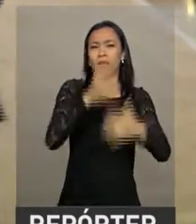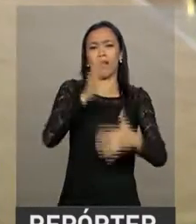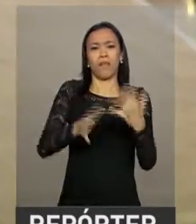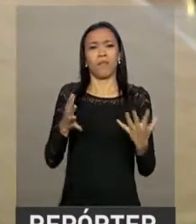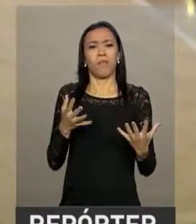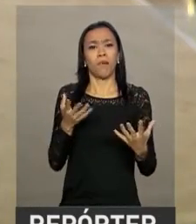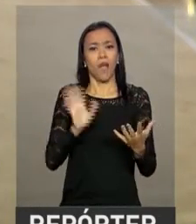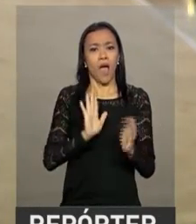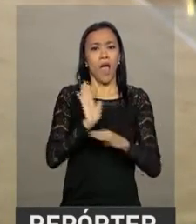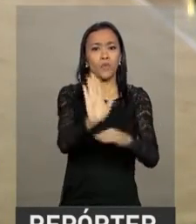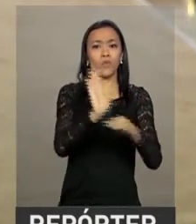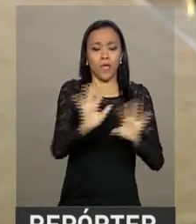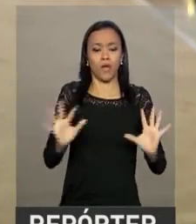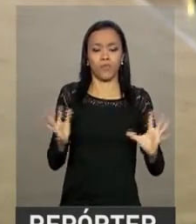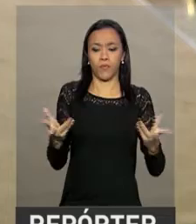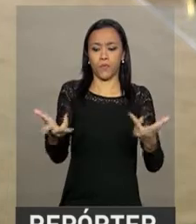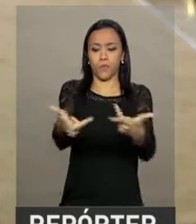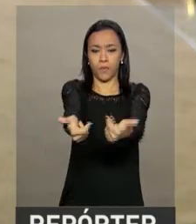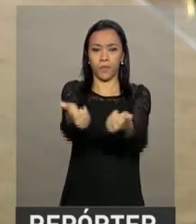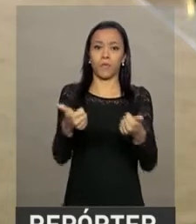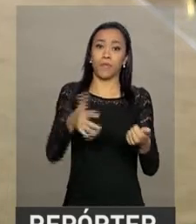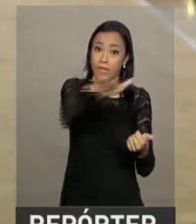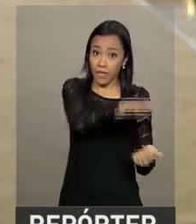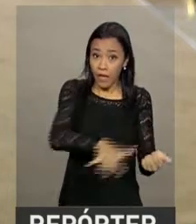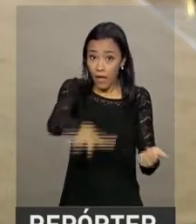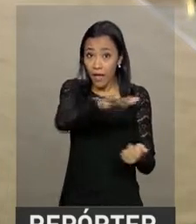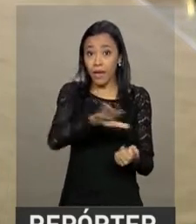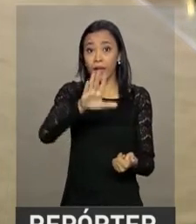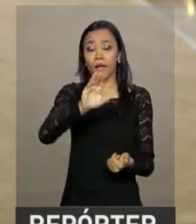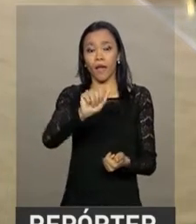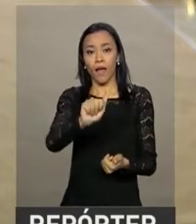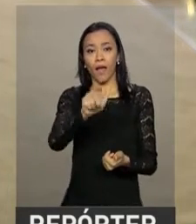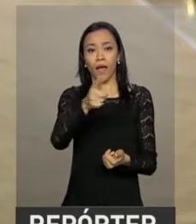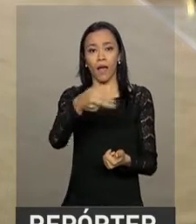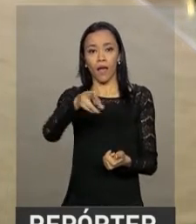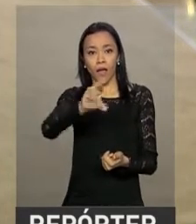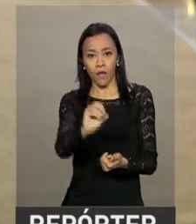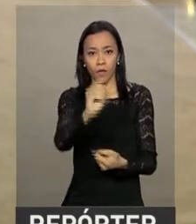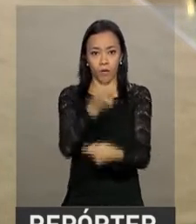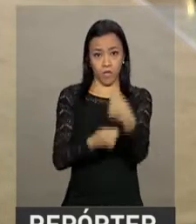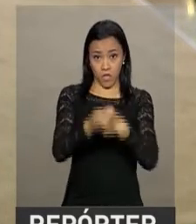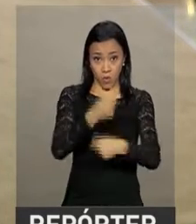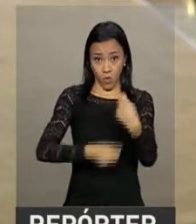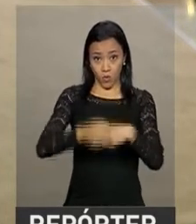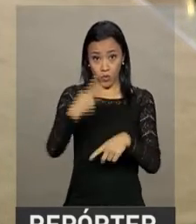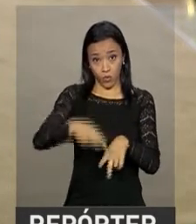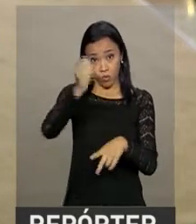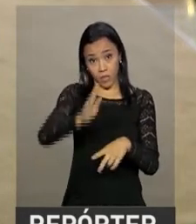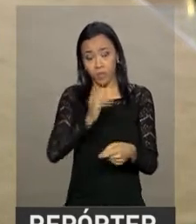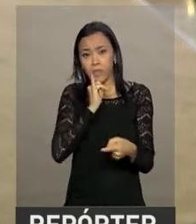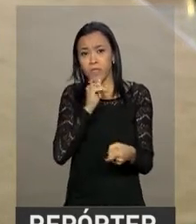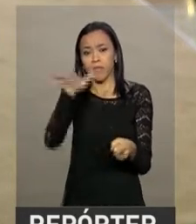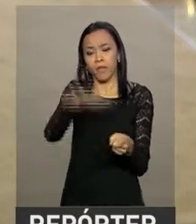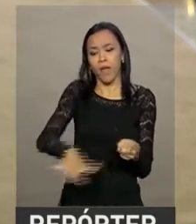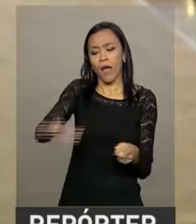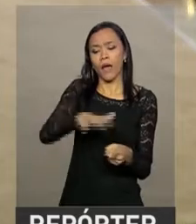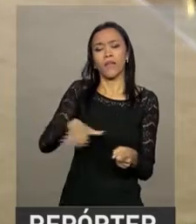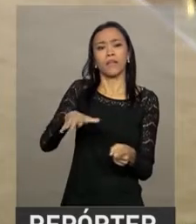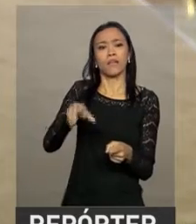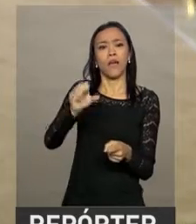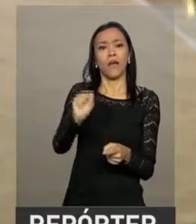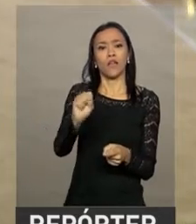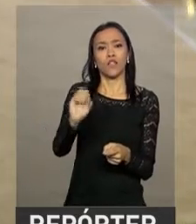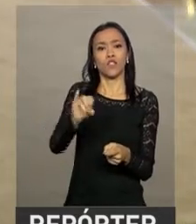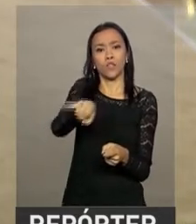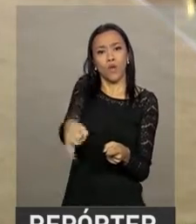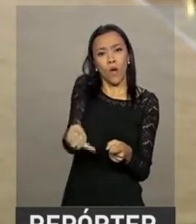aumentar a eficiência EA competitividade do agronegócio no Brasil lembrando que em algumas culturas como a soja O agronegócio brasileiro